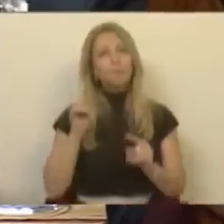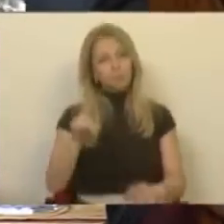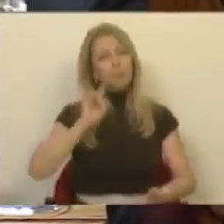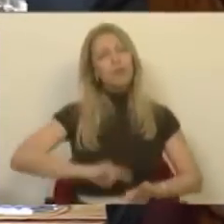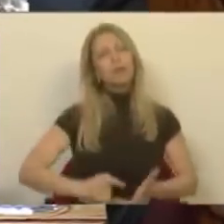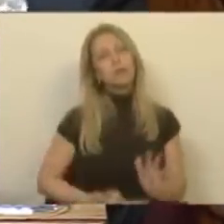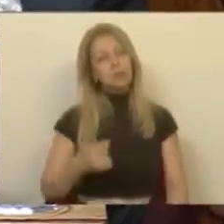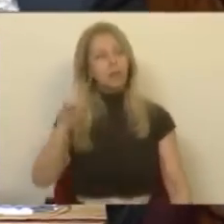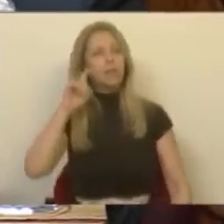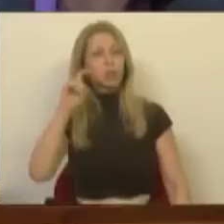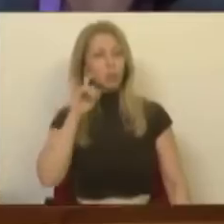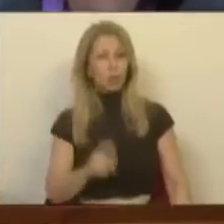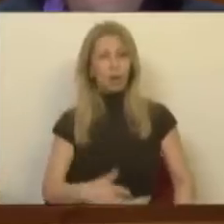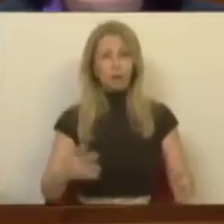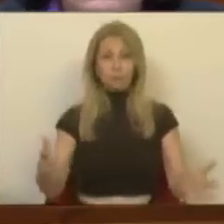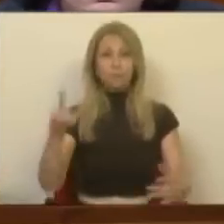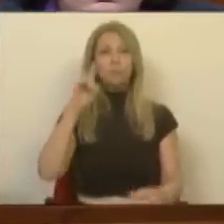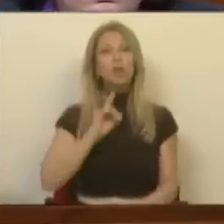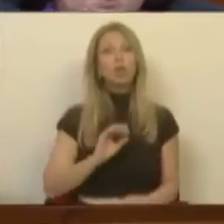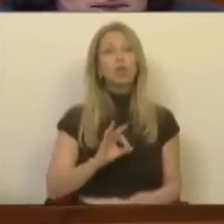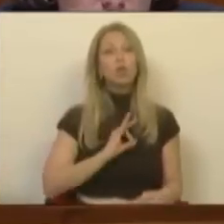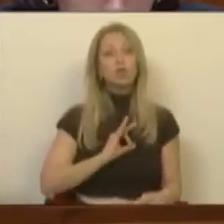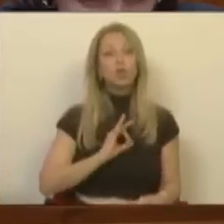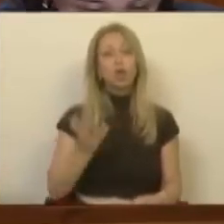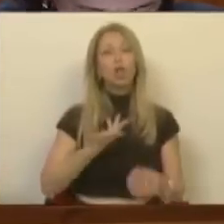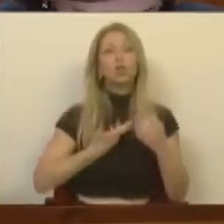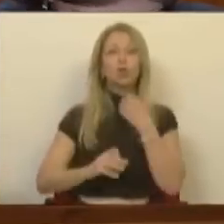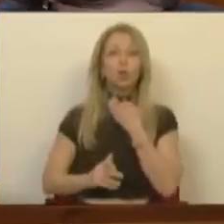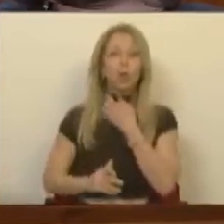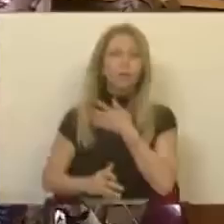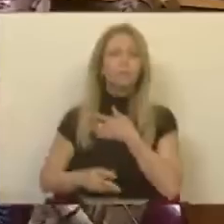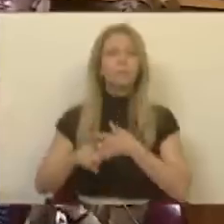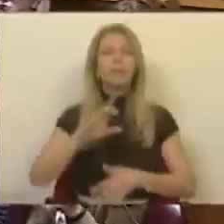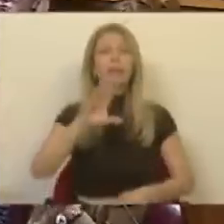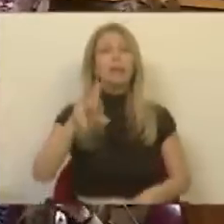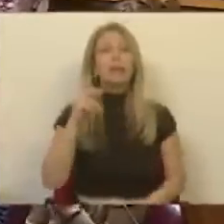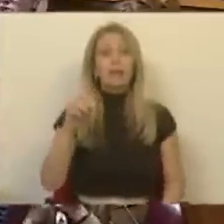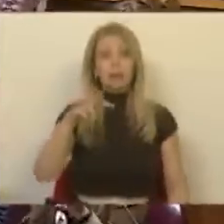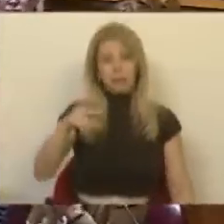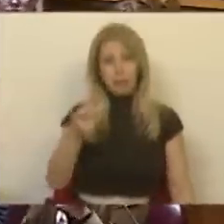assegurado quanto à senhora Doutora Rita Marques